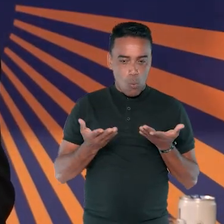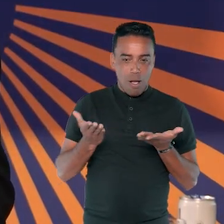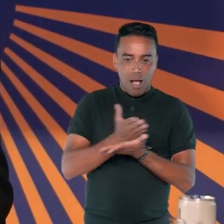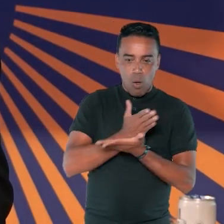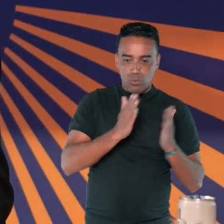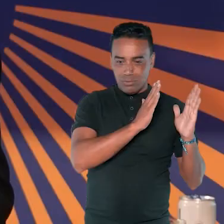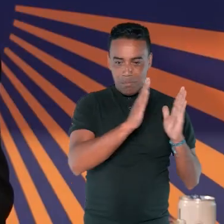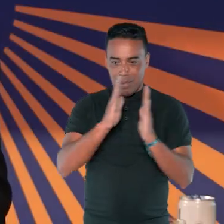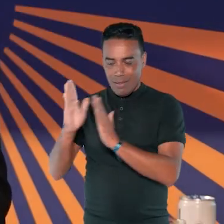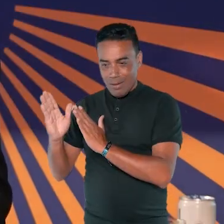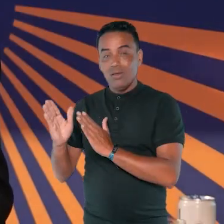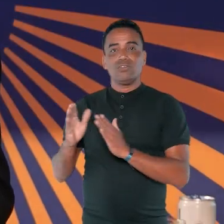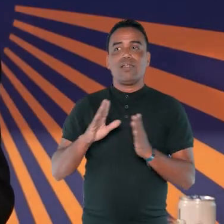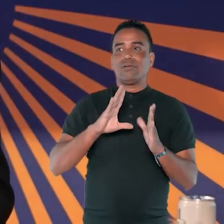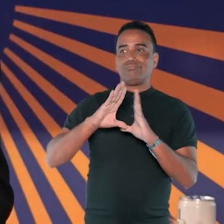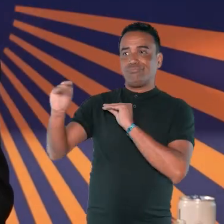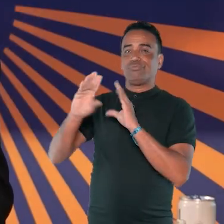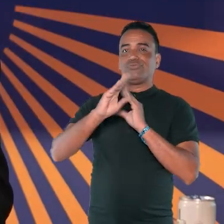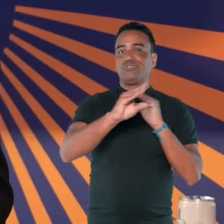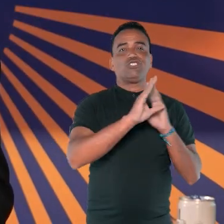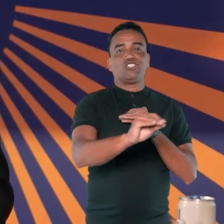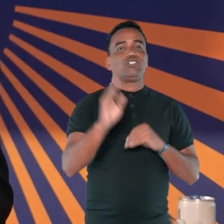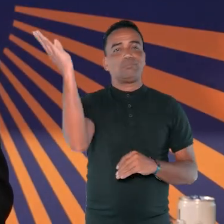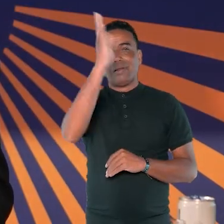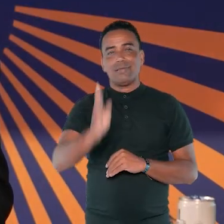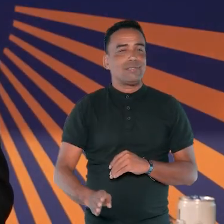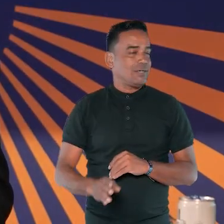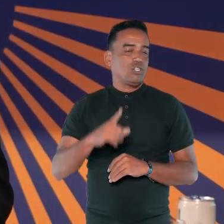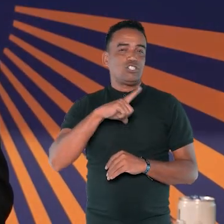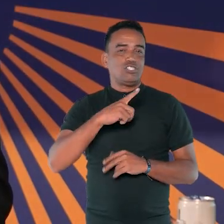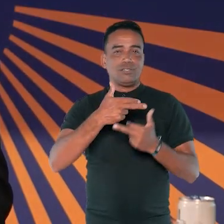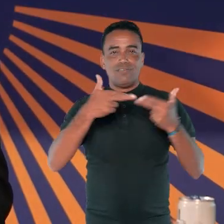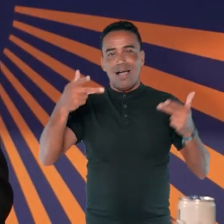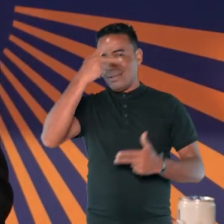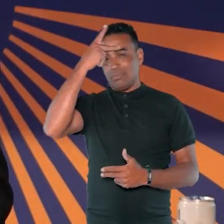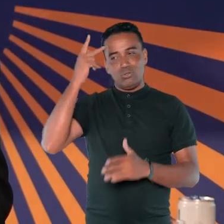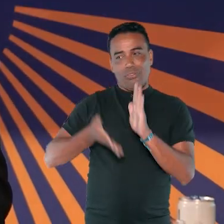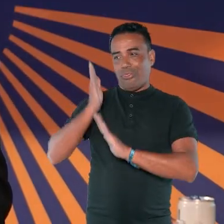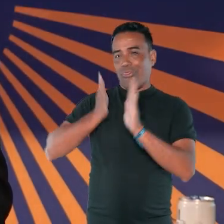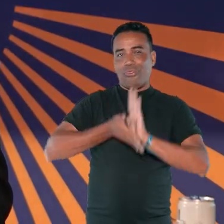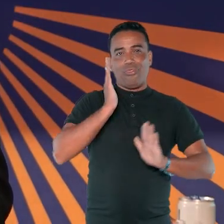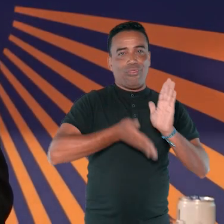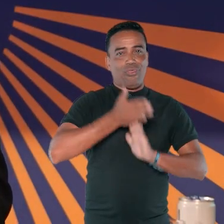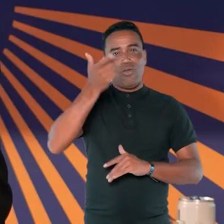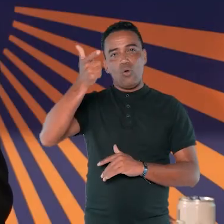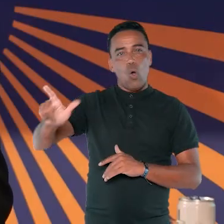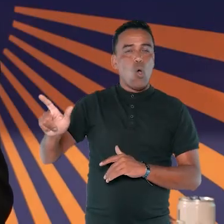períodos em que queriam sair do Brasil para outro lugar, e tinha muita gente mesmo que saía em busca de